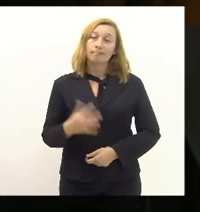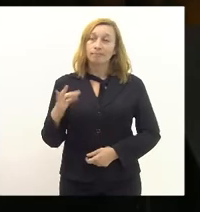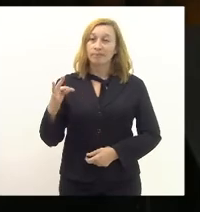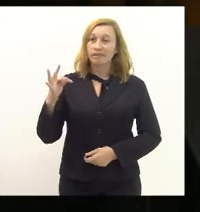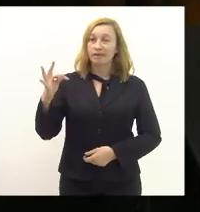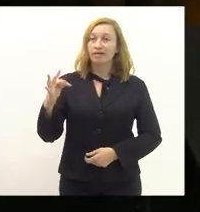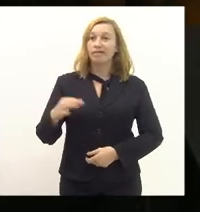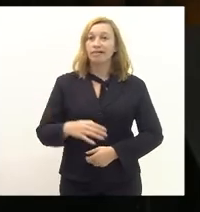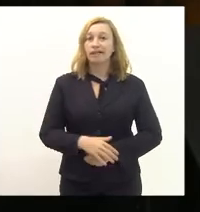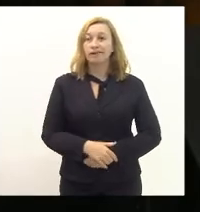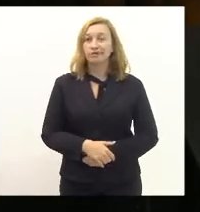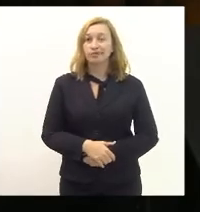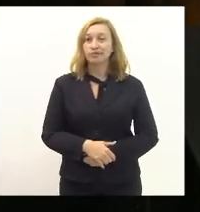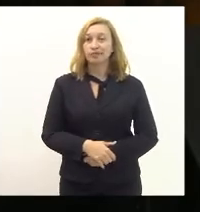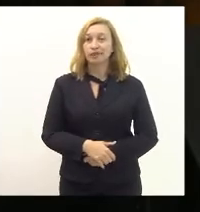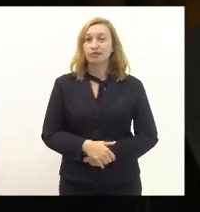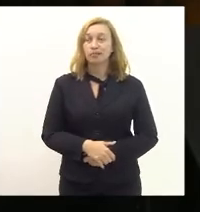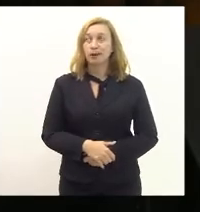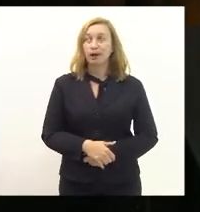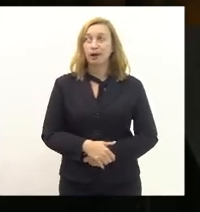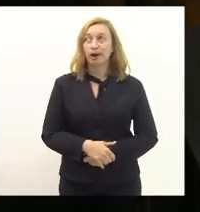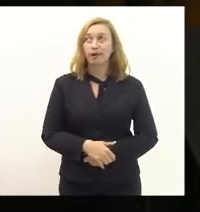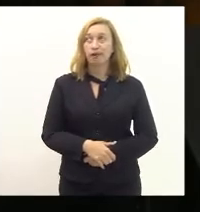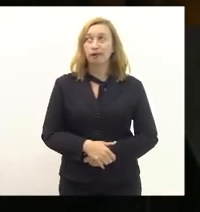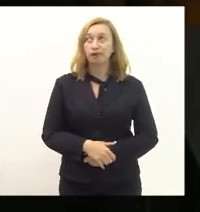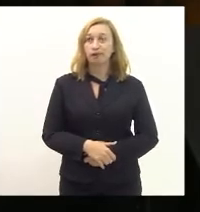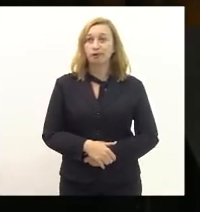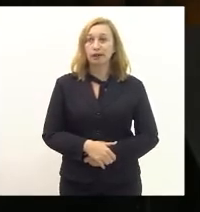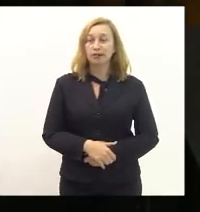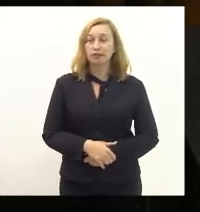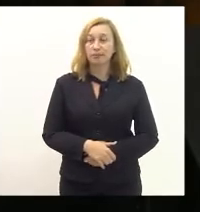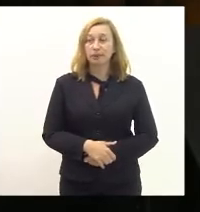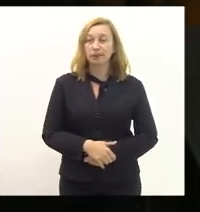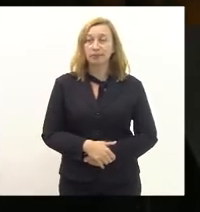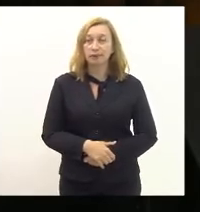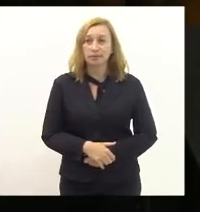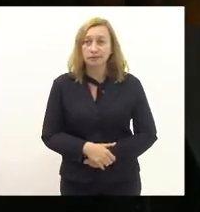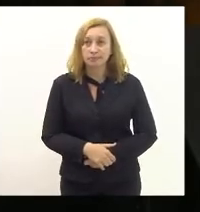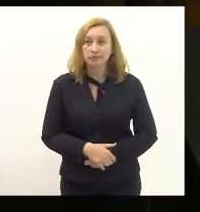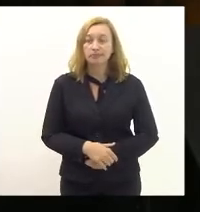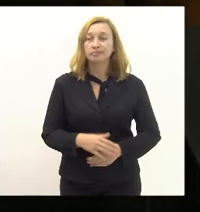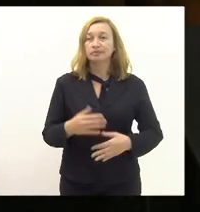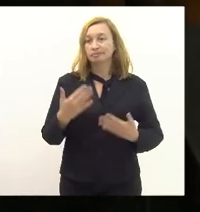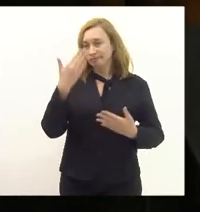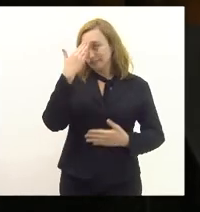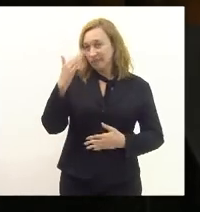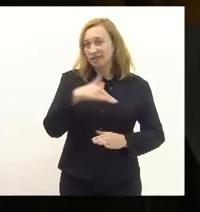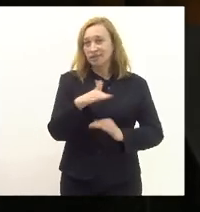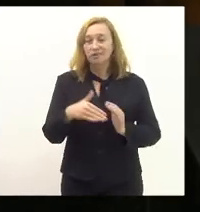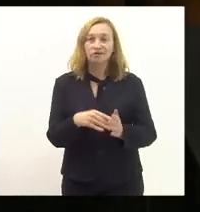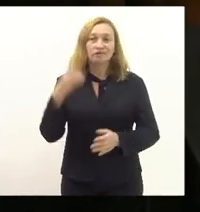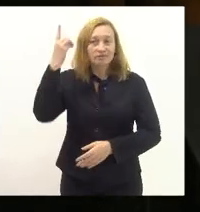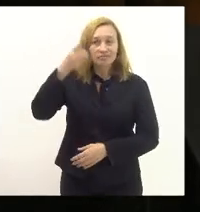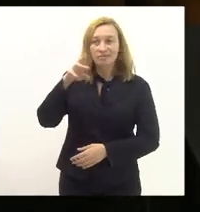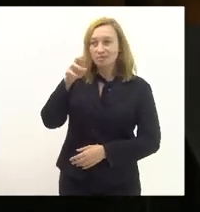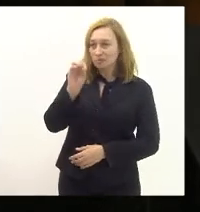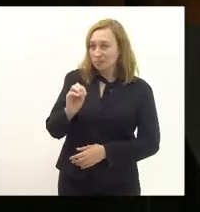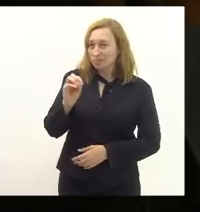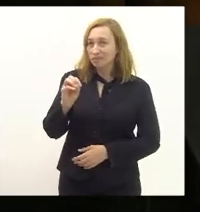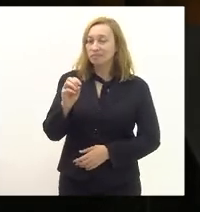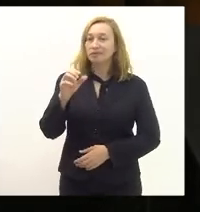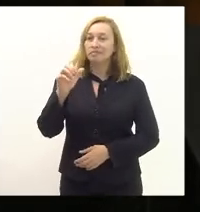antes de começar o meu discurso, e até chamando aqui os queridos deputados também, Bruno Dauari, Alana Passos, que estão